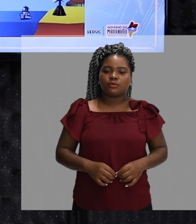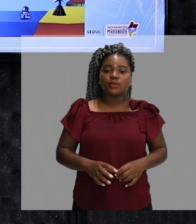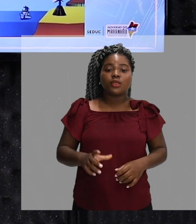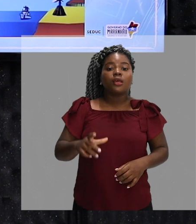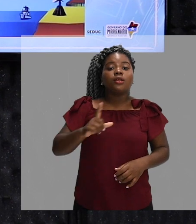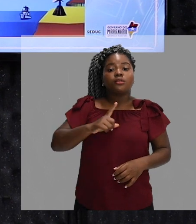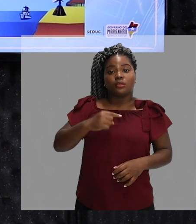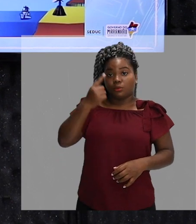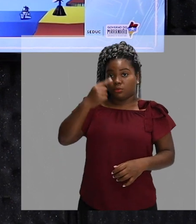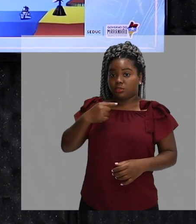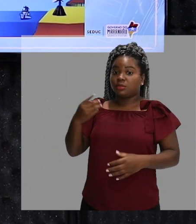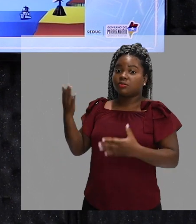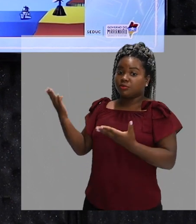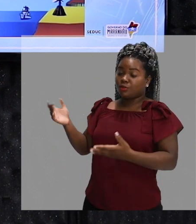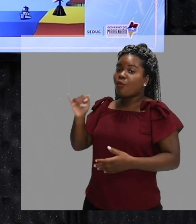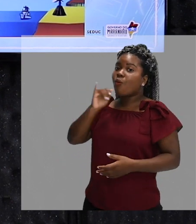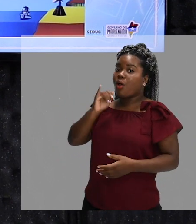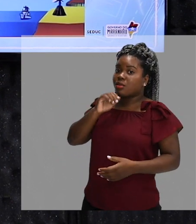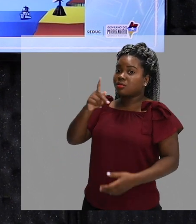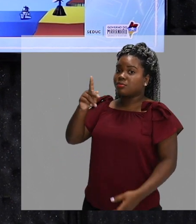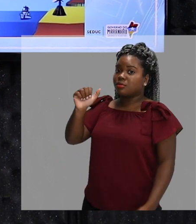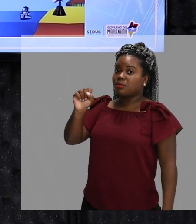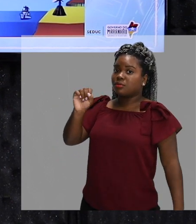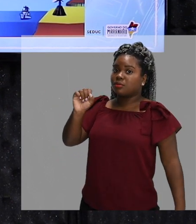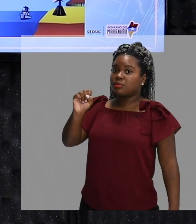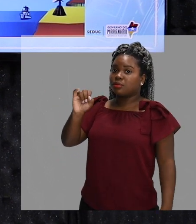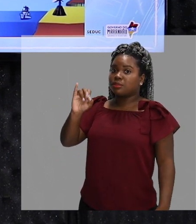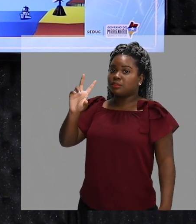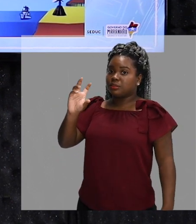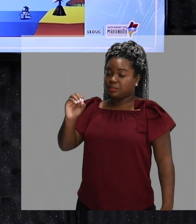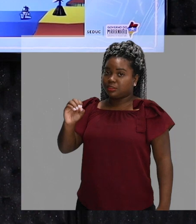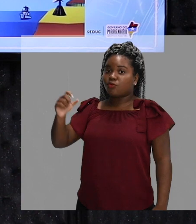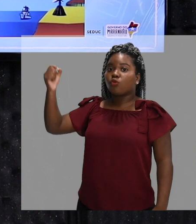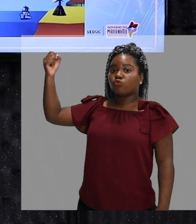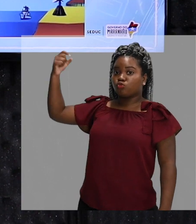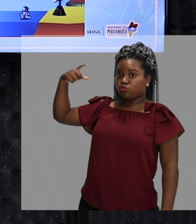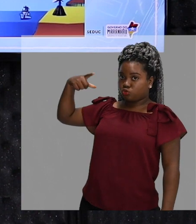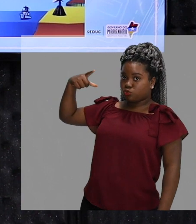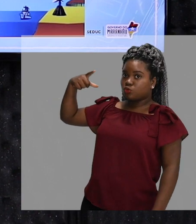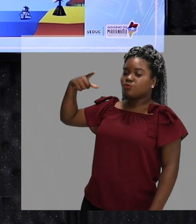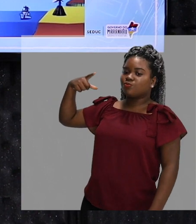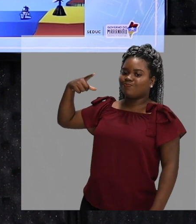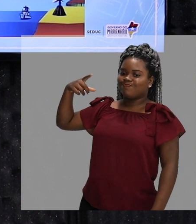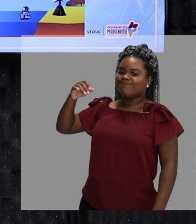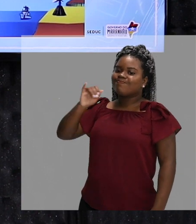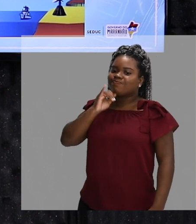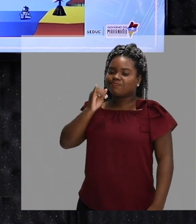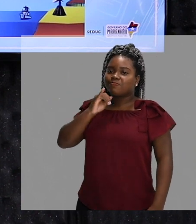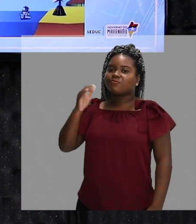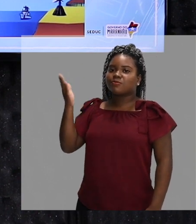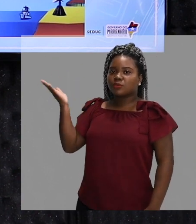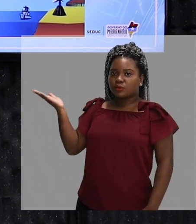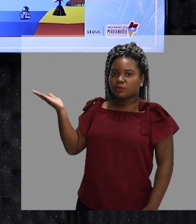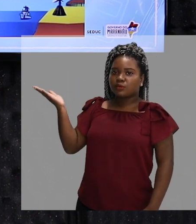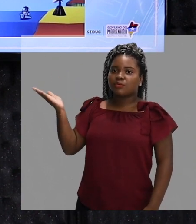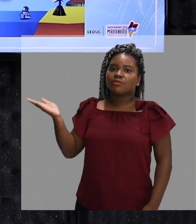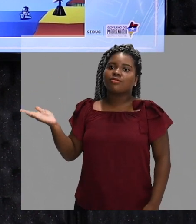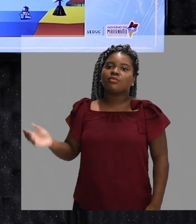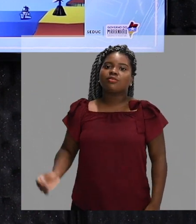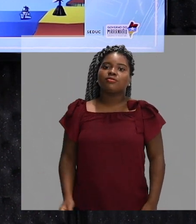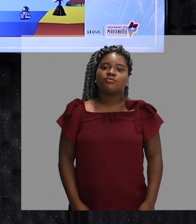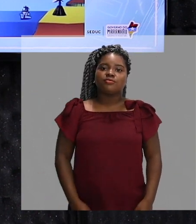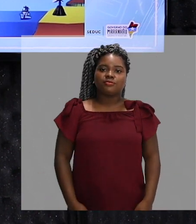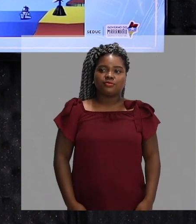Então, aqui eu coloquei um exemplo de sensor passivo. A energia solar ilumina a superfície terrestre. Essa energia ela